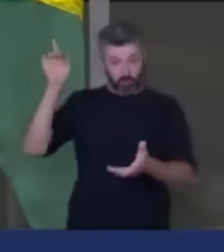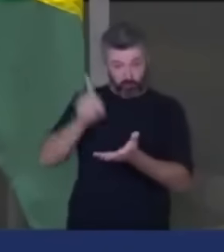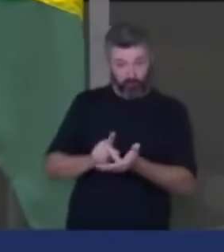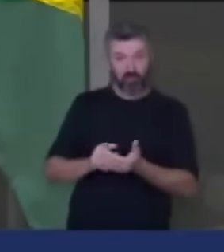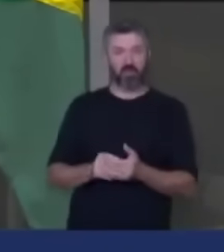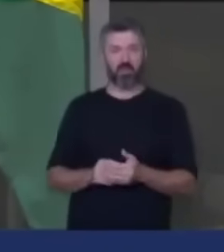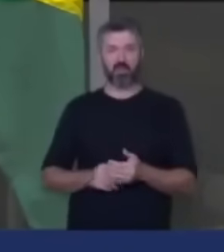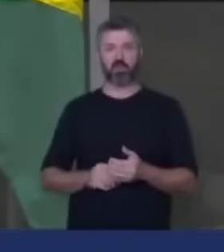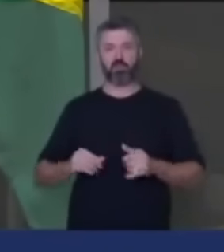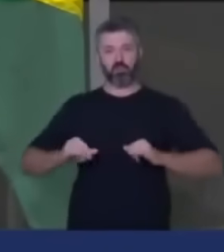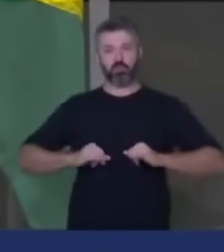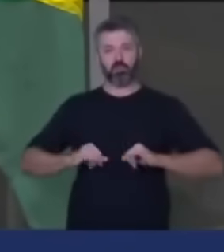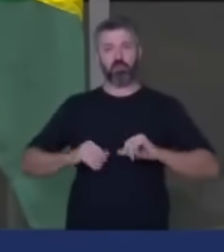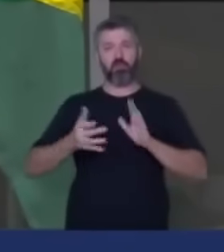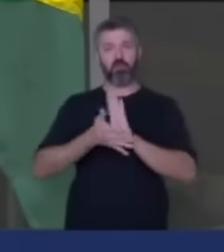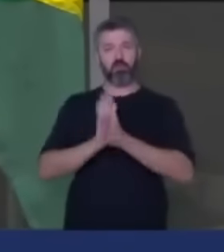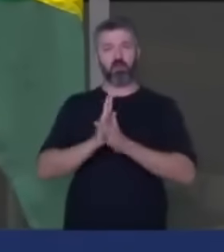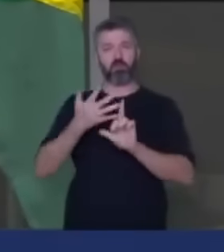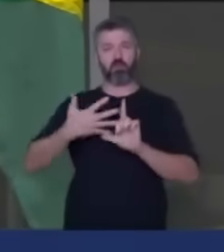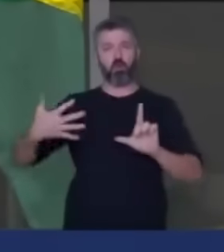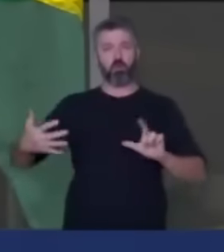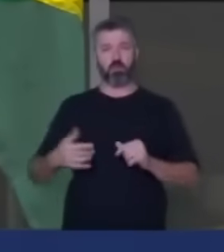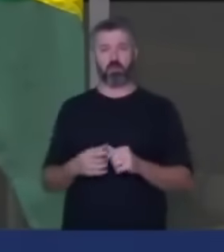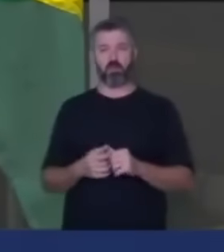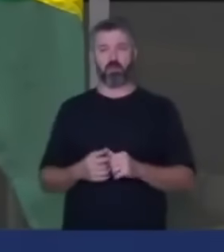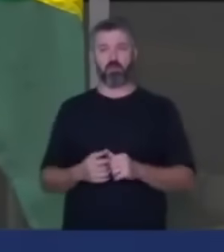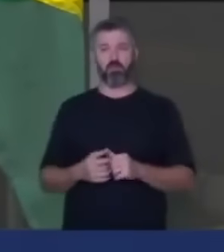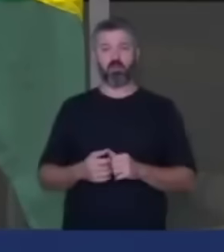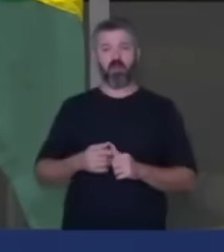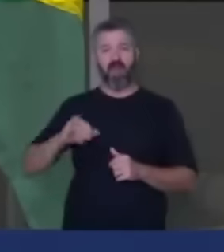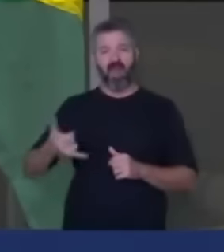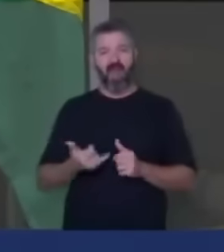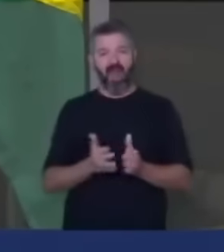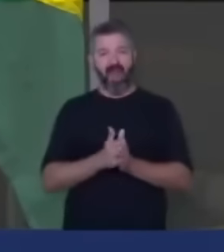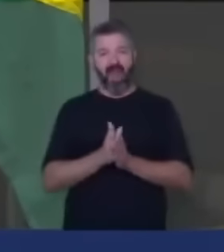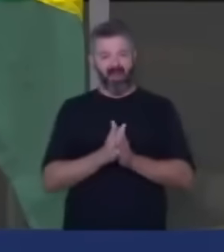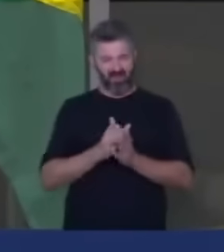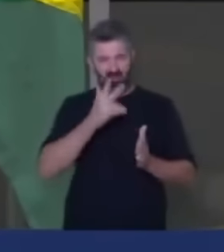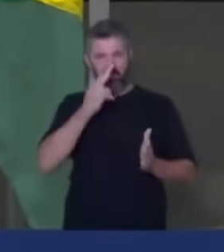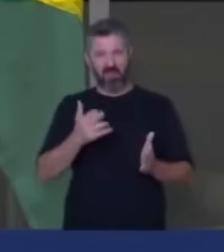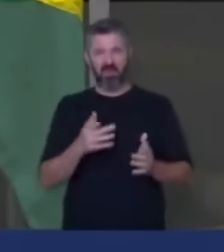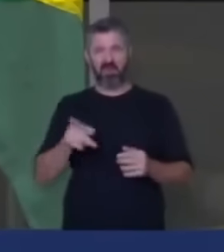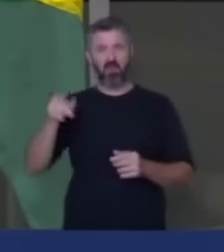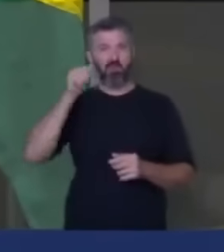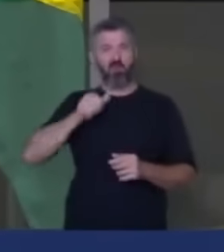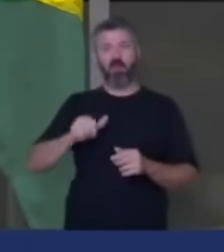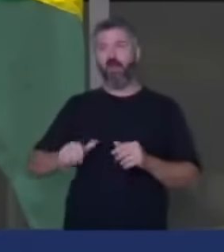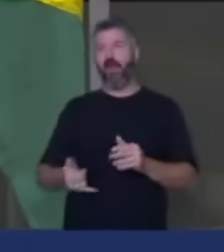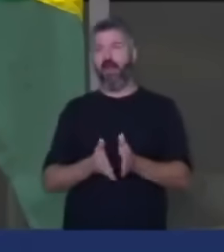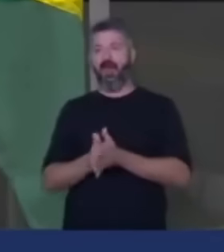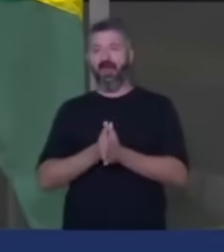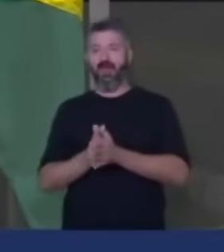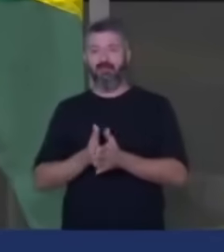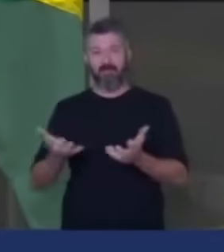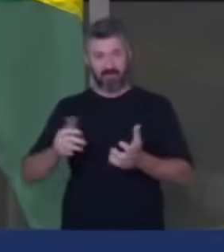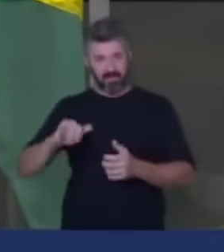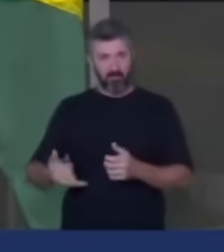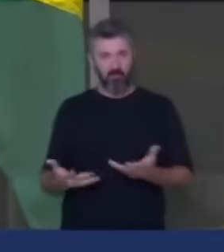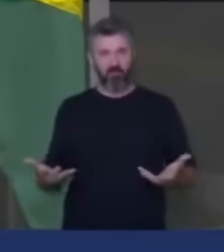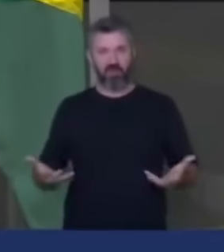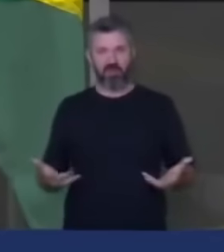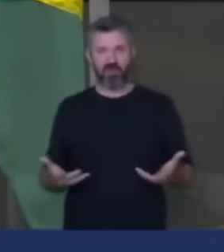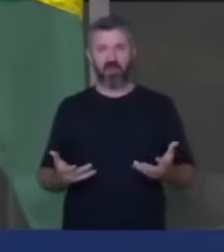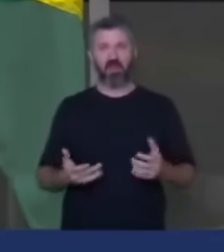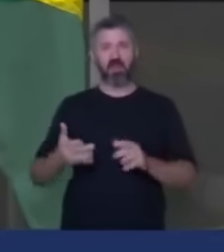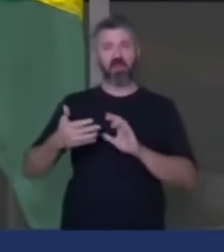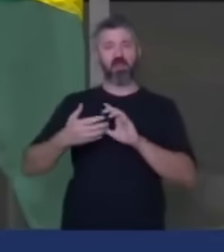sofrem homofobia essa aproveitar é um aproveitadora Essa é aproveitado uma